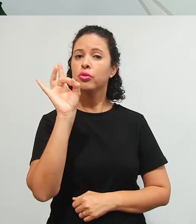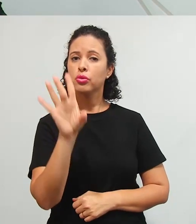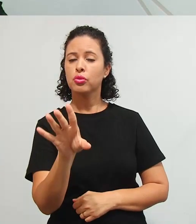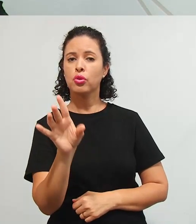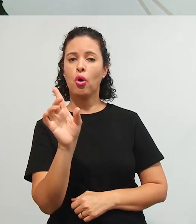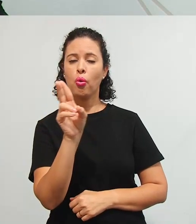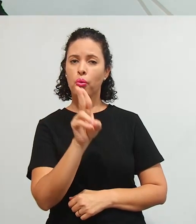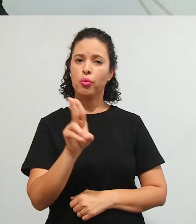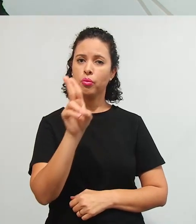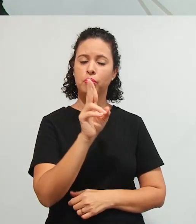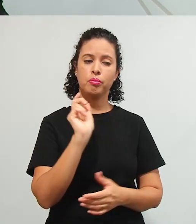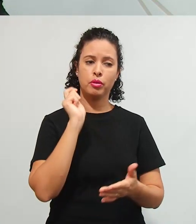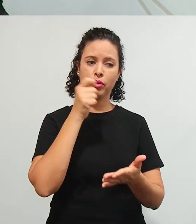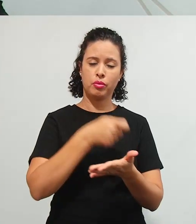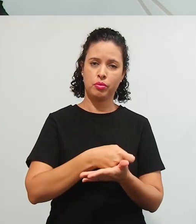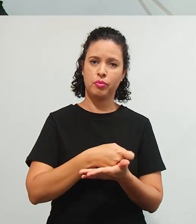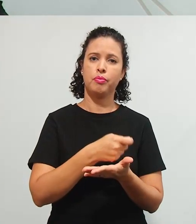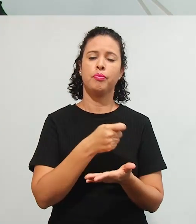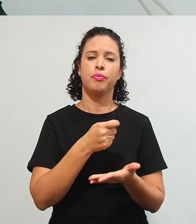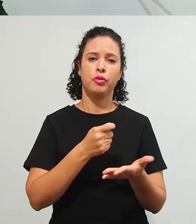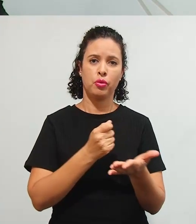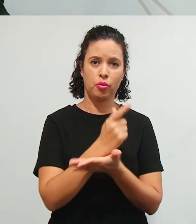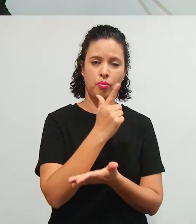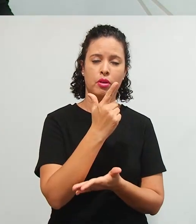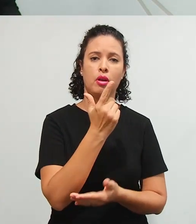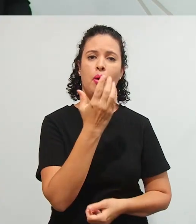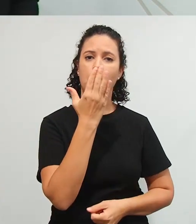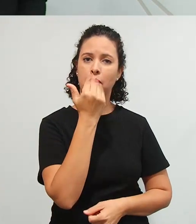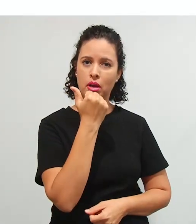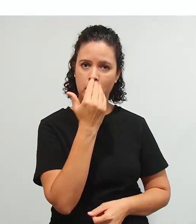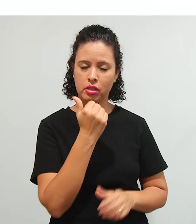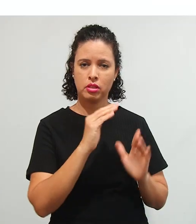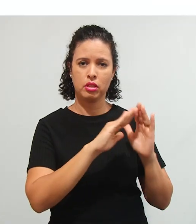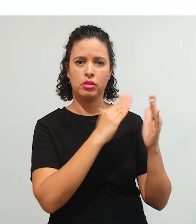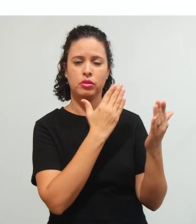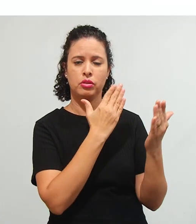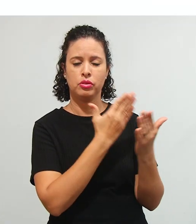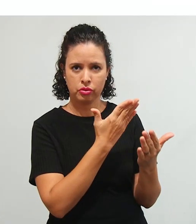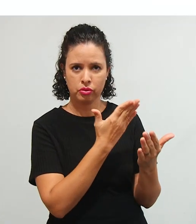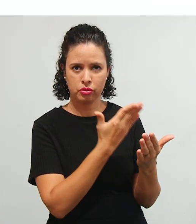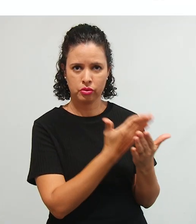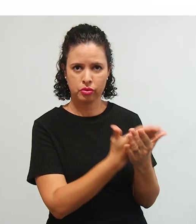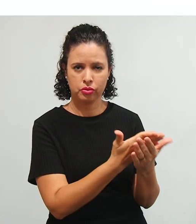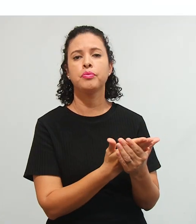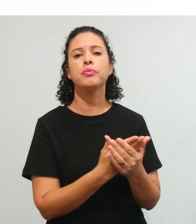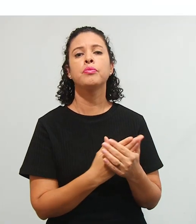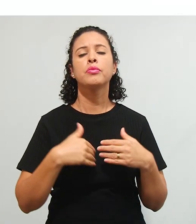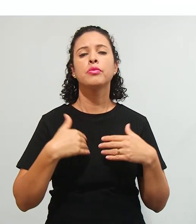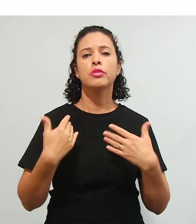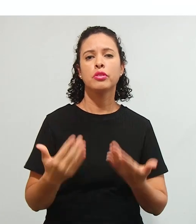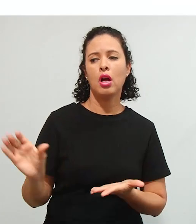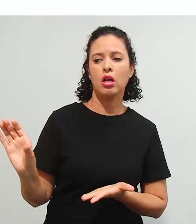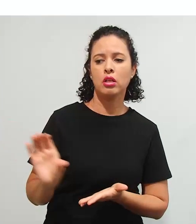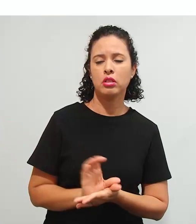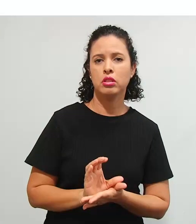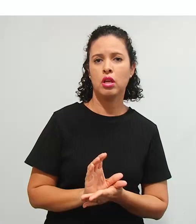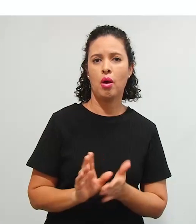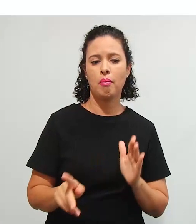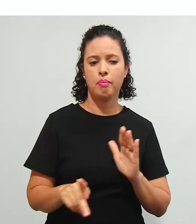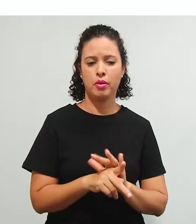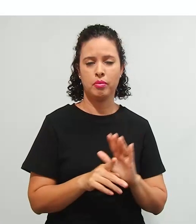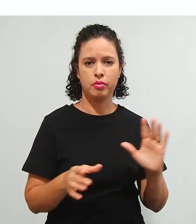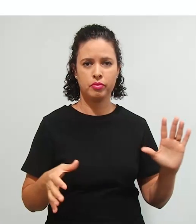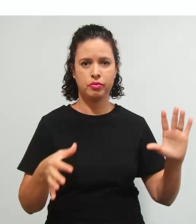comprar merenda escolar, certo? Então, nesse caso, essa receita tem uma